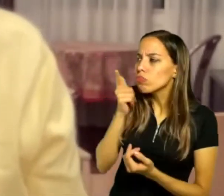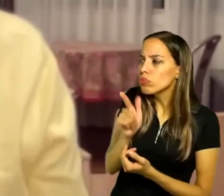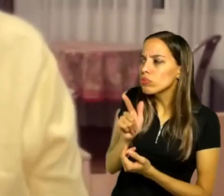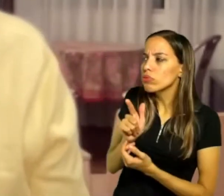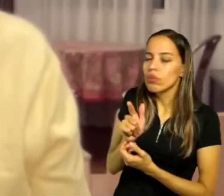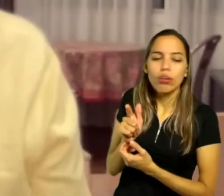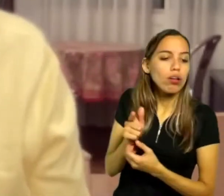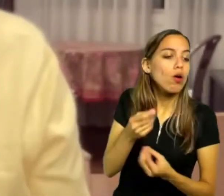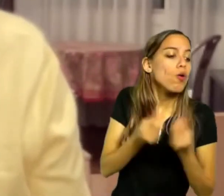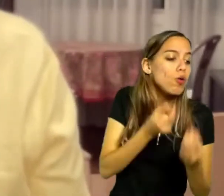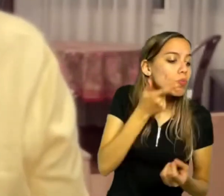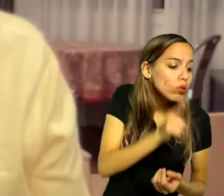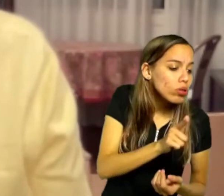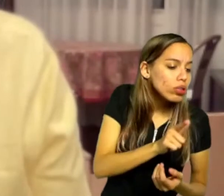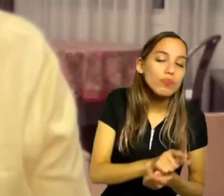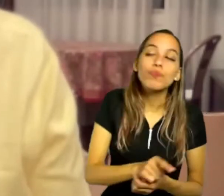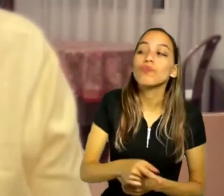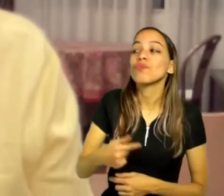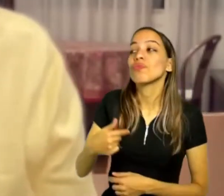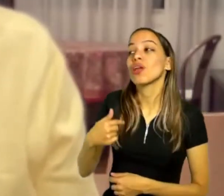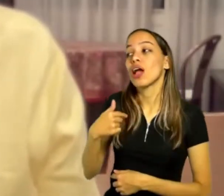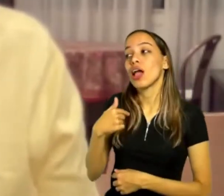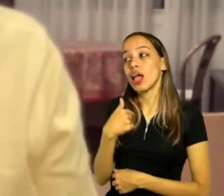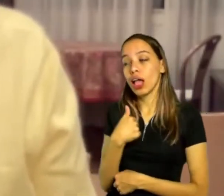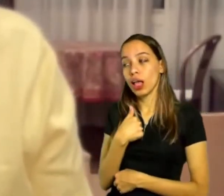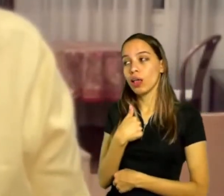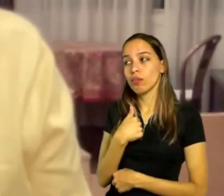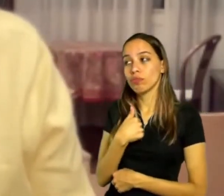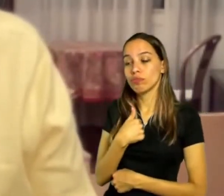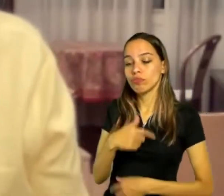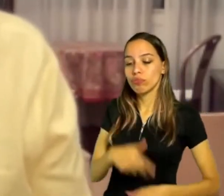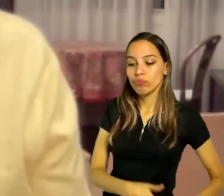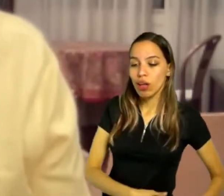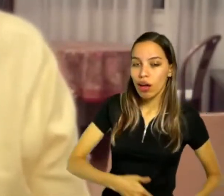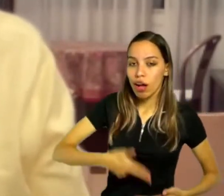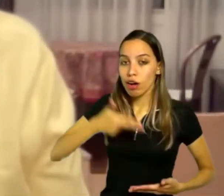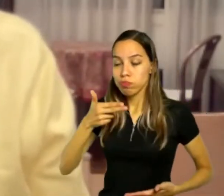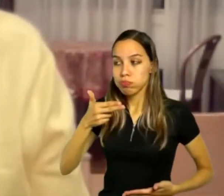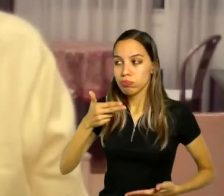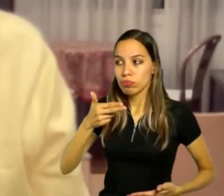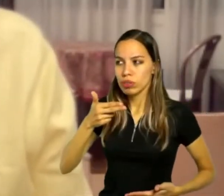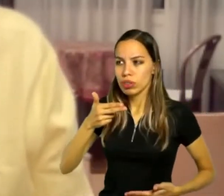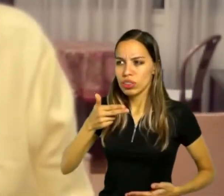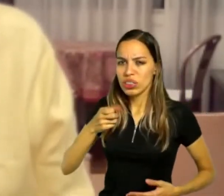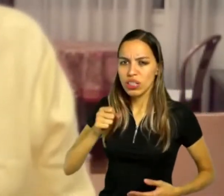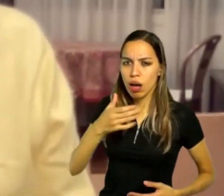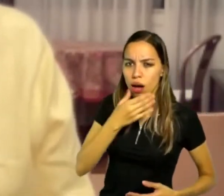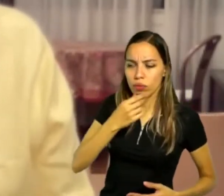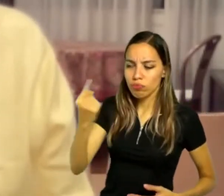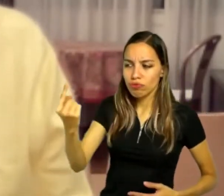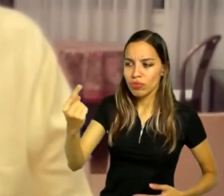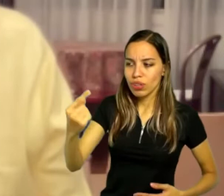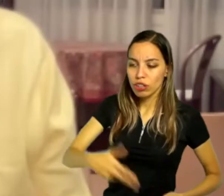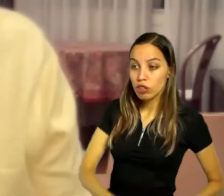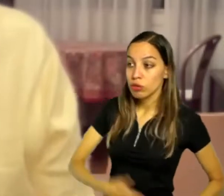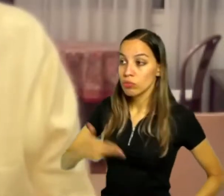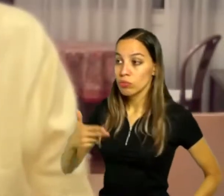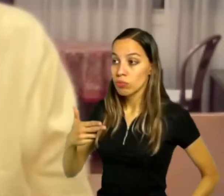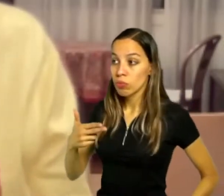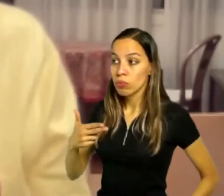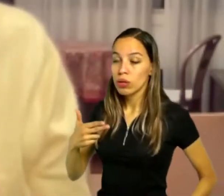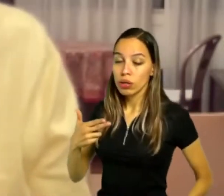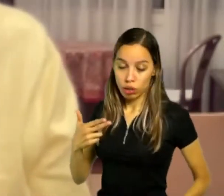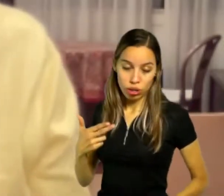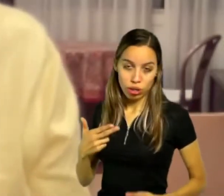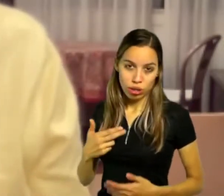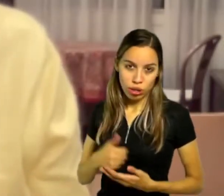conselho que eu daria às mulheres: andem armadas, dispostas a atirar no primeiro que fizer alguma gracinha, porque é a única forma. As